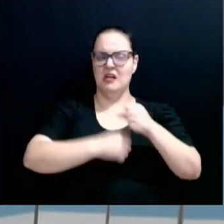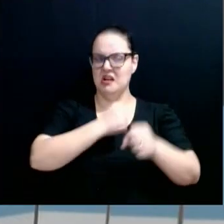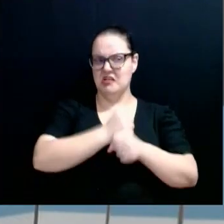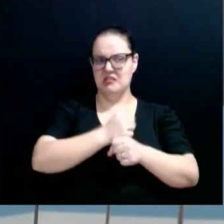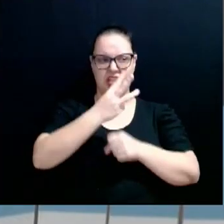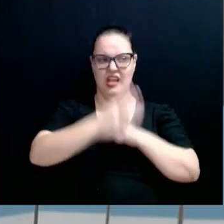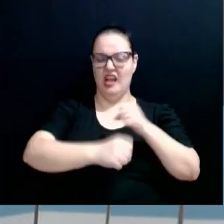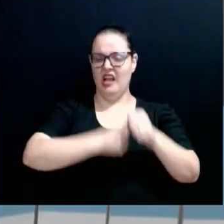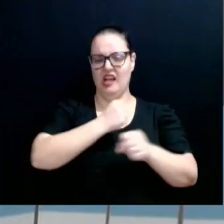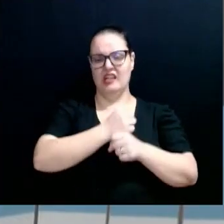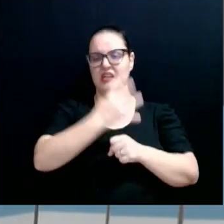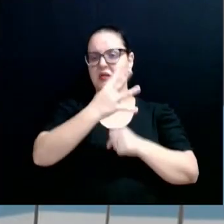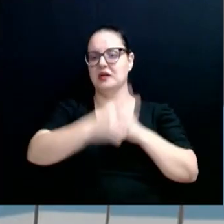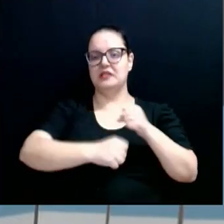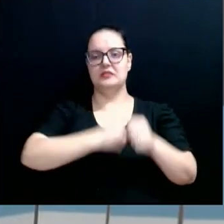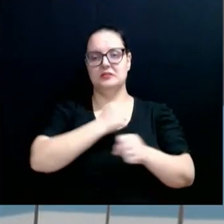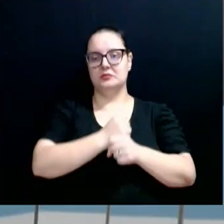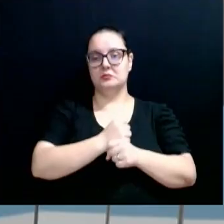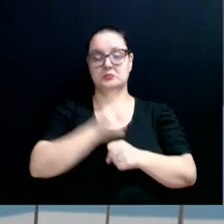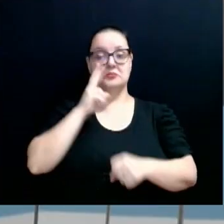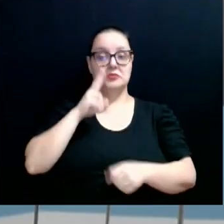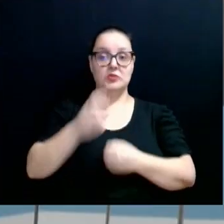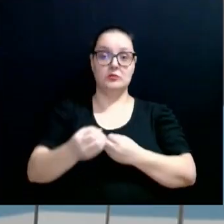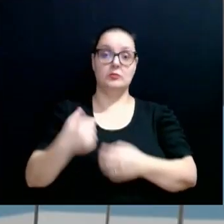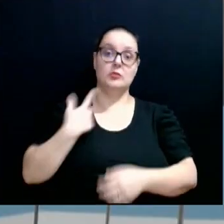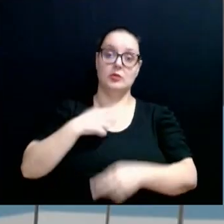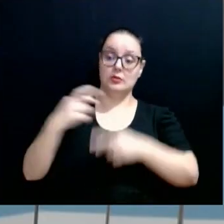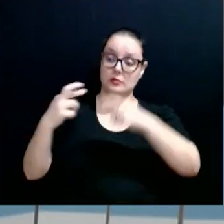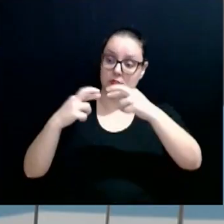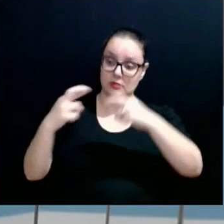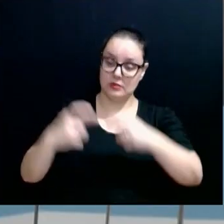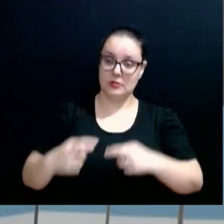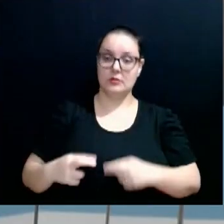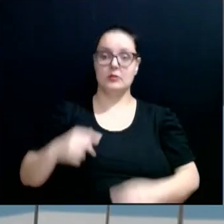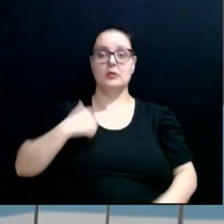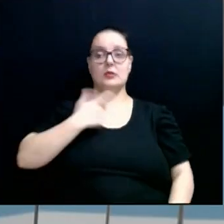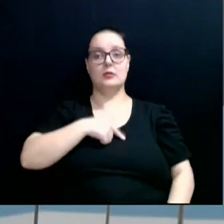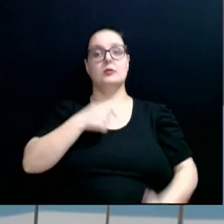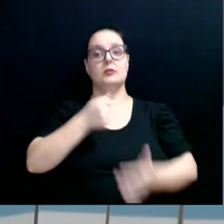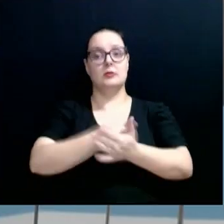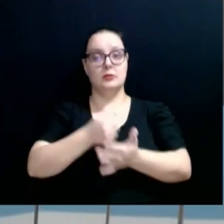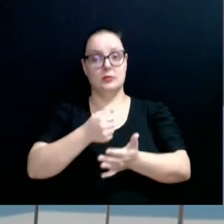dados. Porque a gente está fiscalizando, né? É a nossa obrigação, é nosso papel.